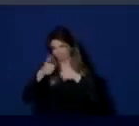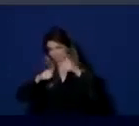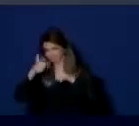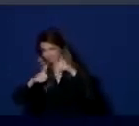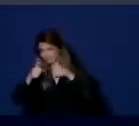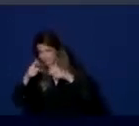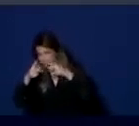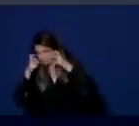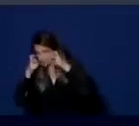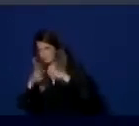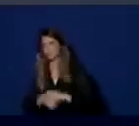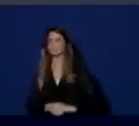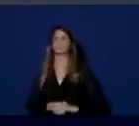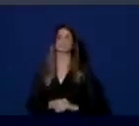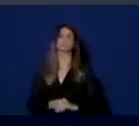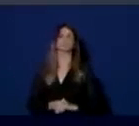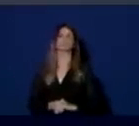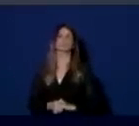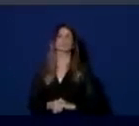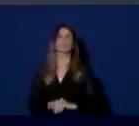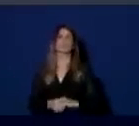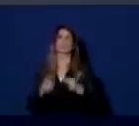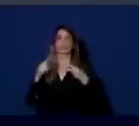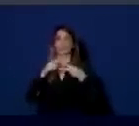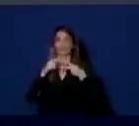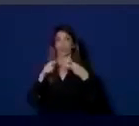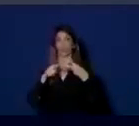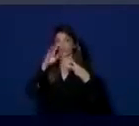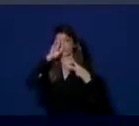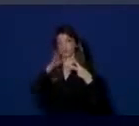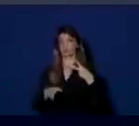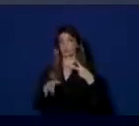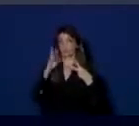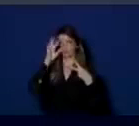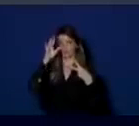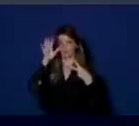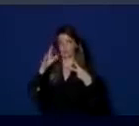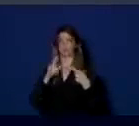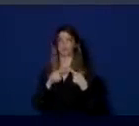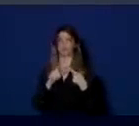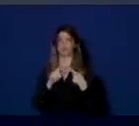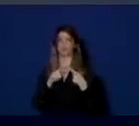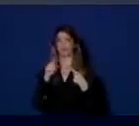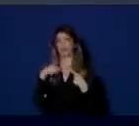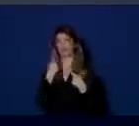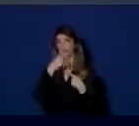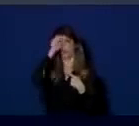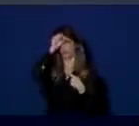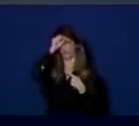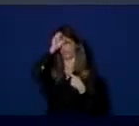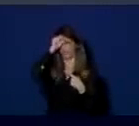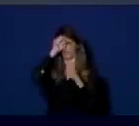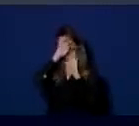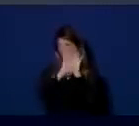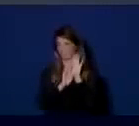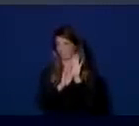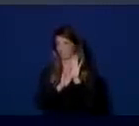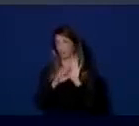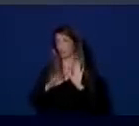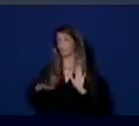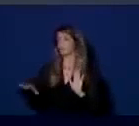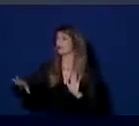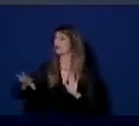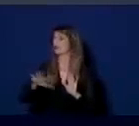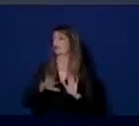analítico de enxergar essa história. Então, quais são as duas premissas teóricas? Ao contrário do que a gente aprende no livro-texto, o mercado